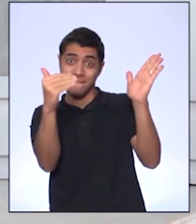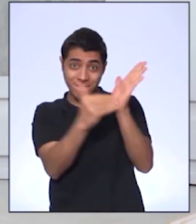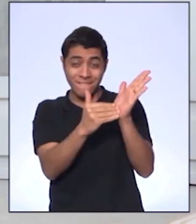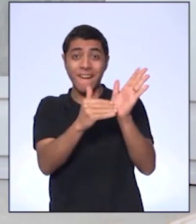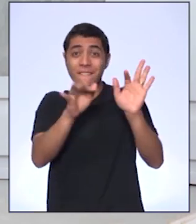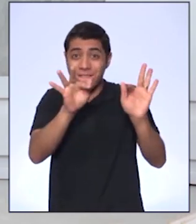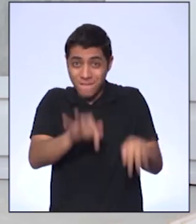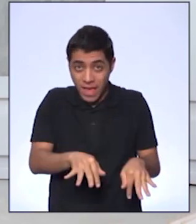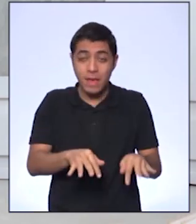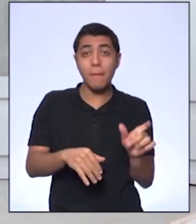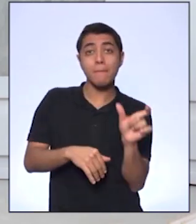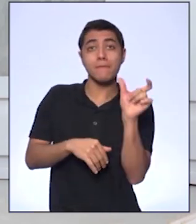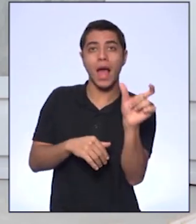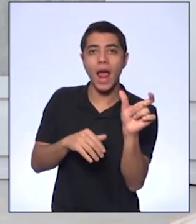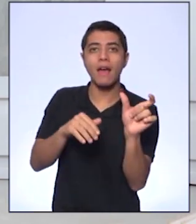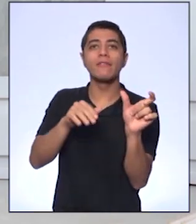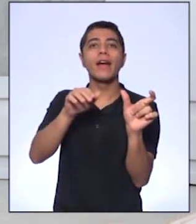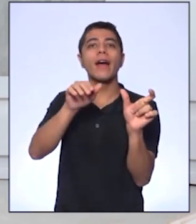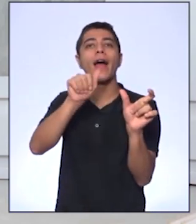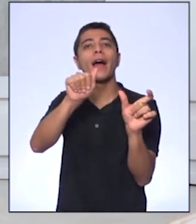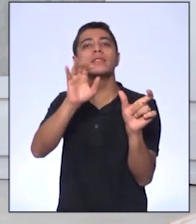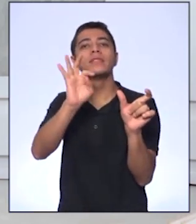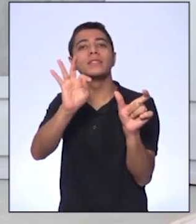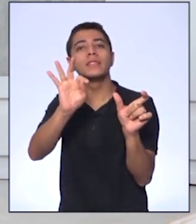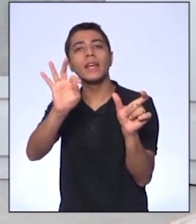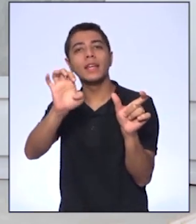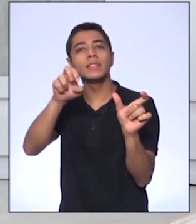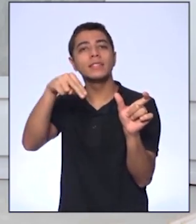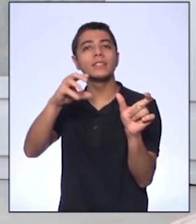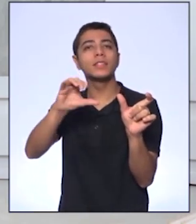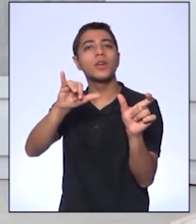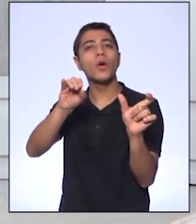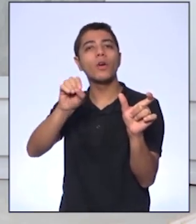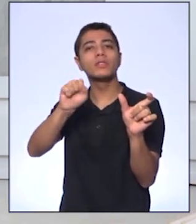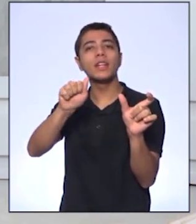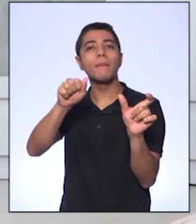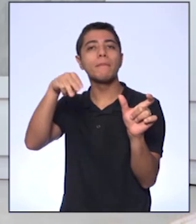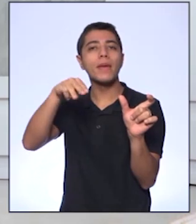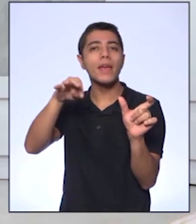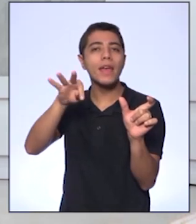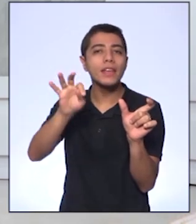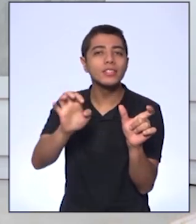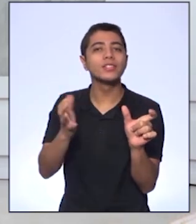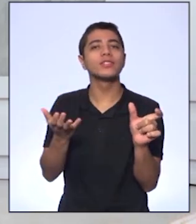essas estruturas de despedida de carta? Também é fática. Eu estou dizendo, estou